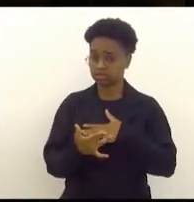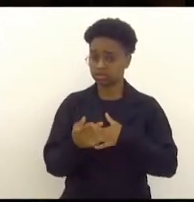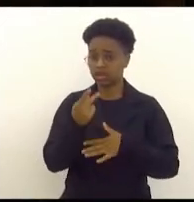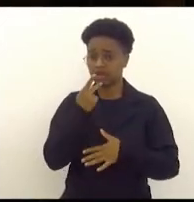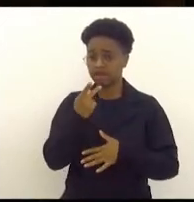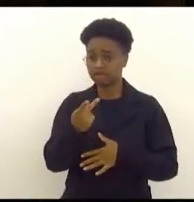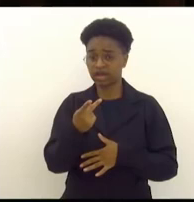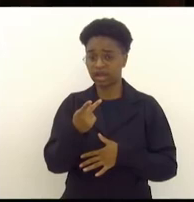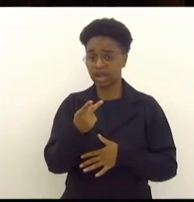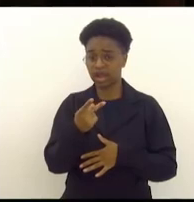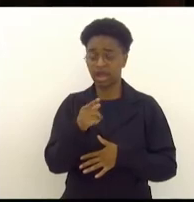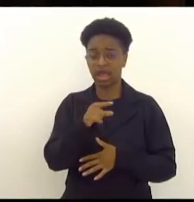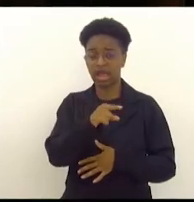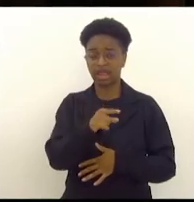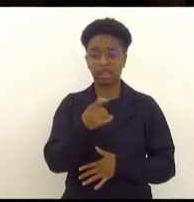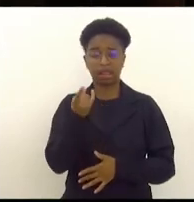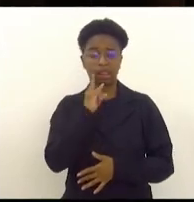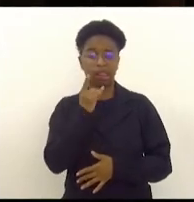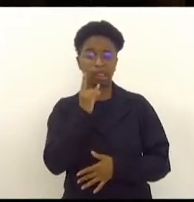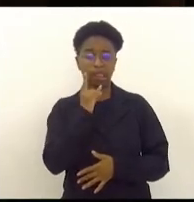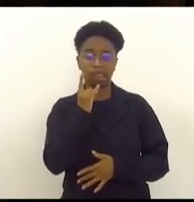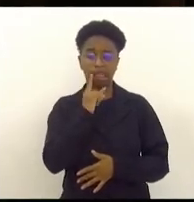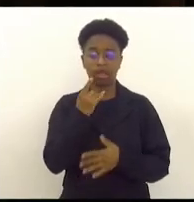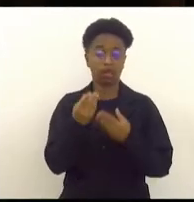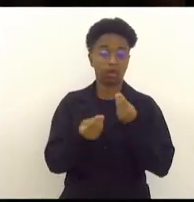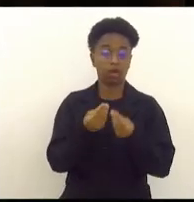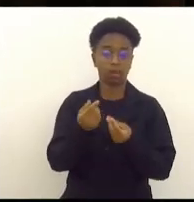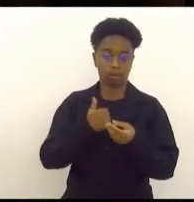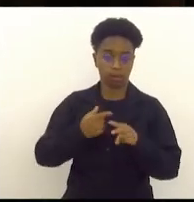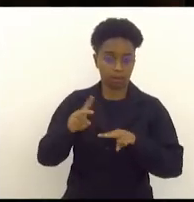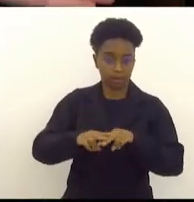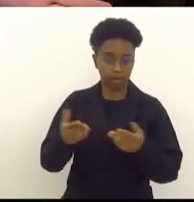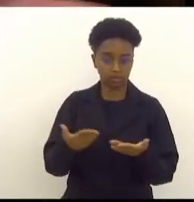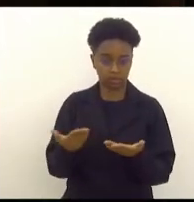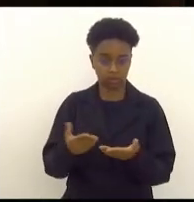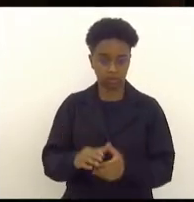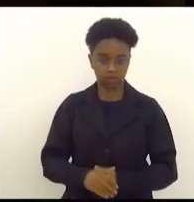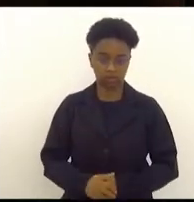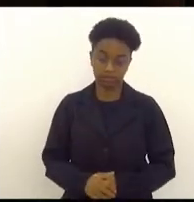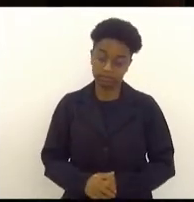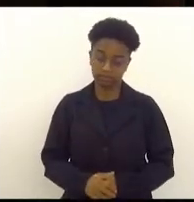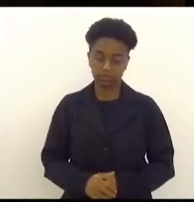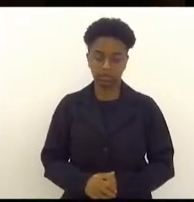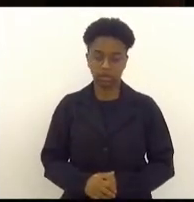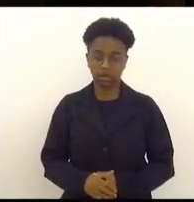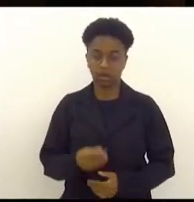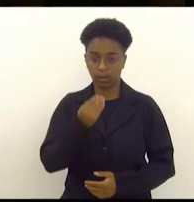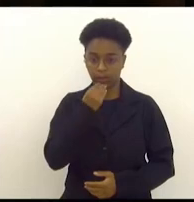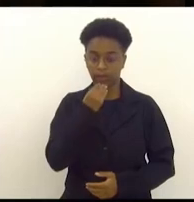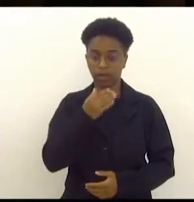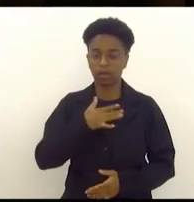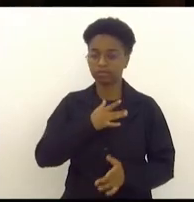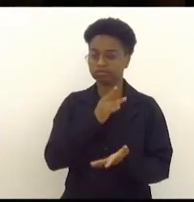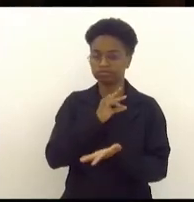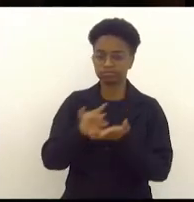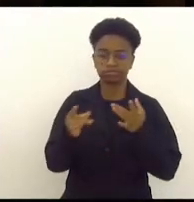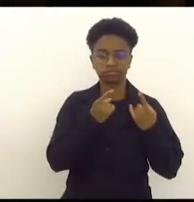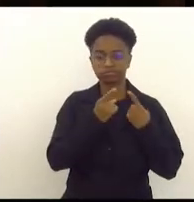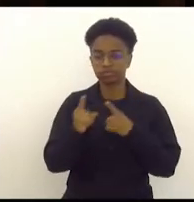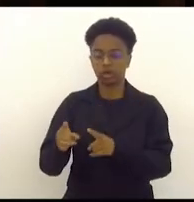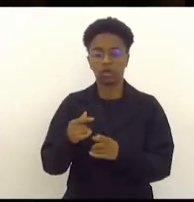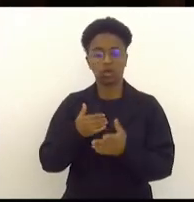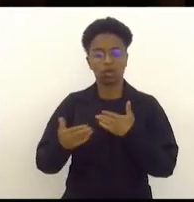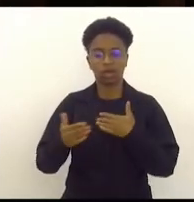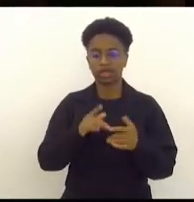o pé de cana de pé de cana né que que seria disso eu estaria preso obviamente então é todo meu repúdio a qualquer tipo de